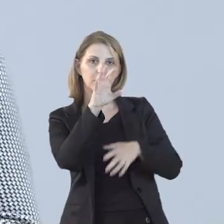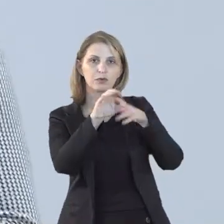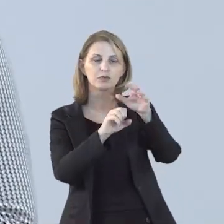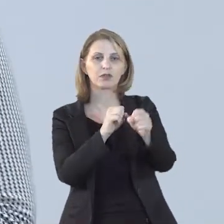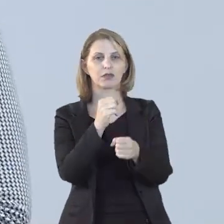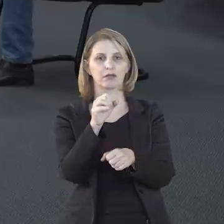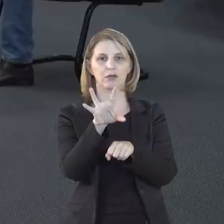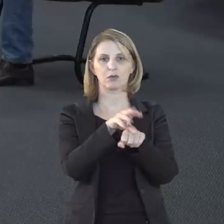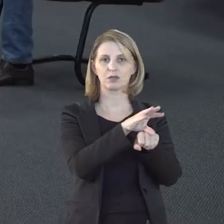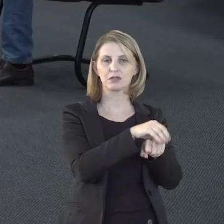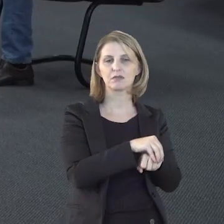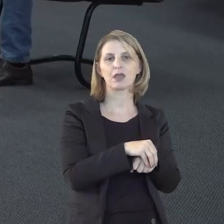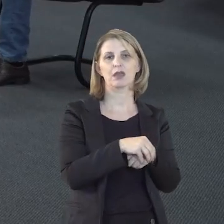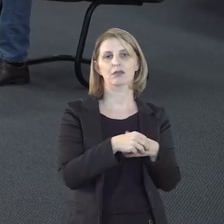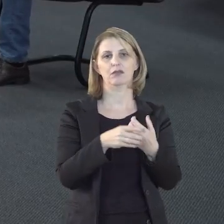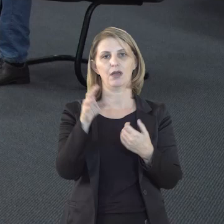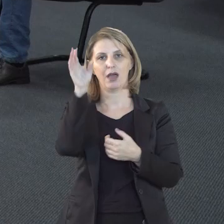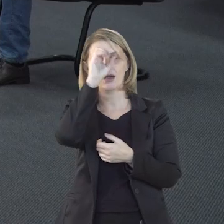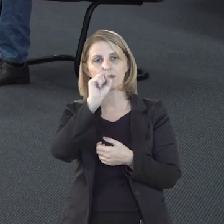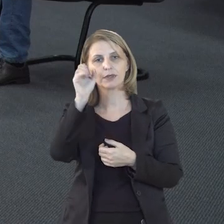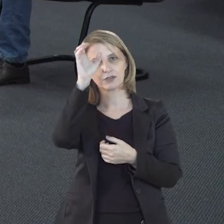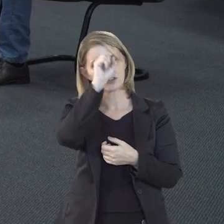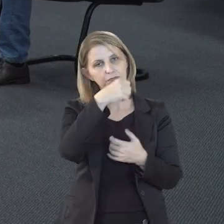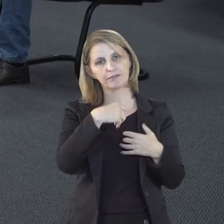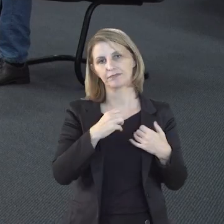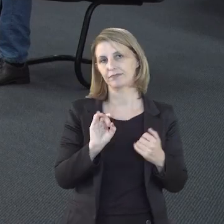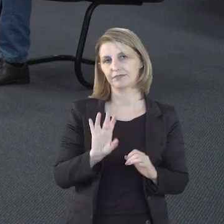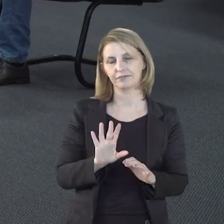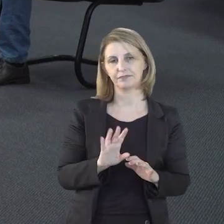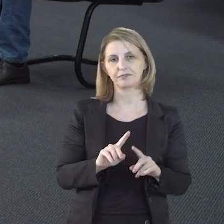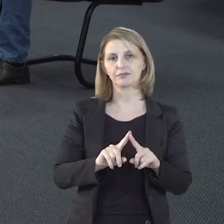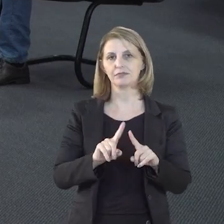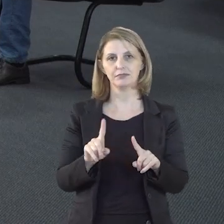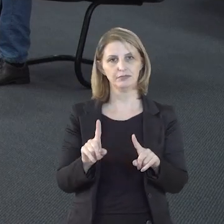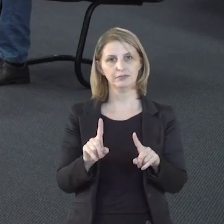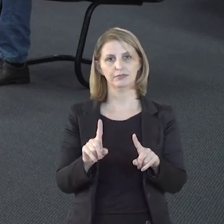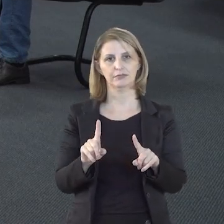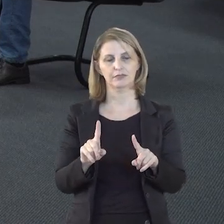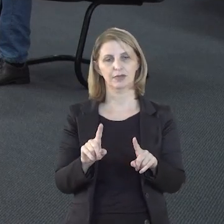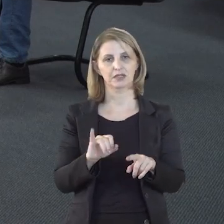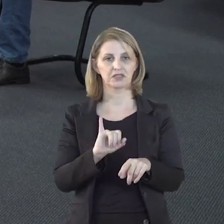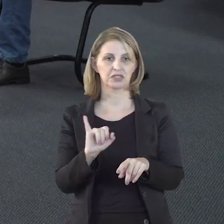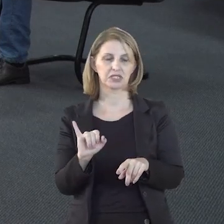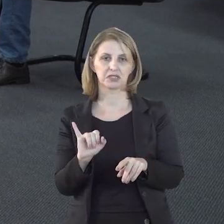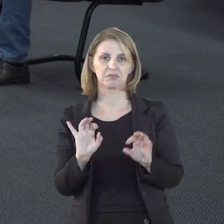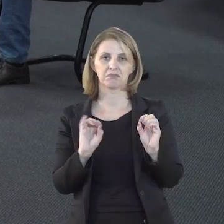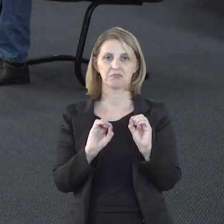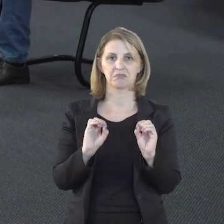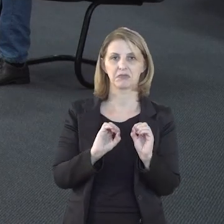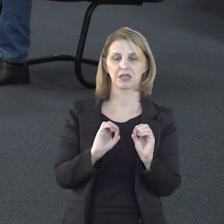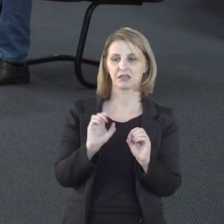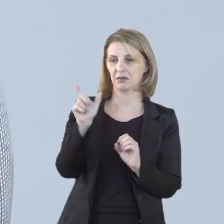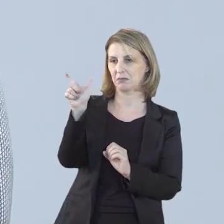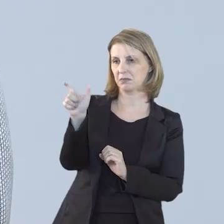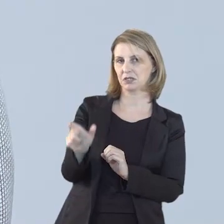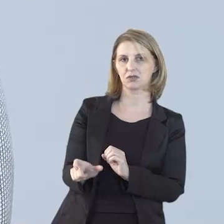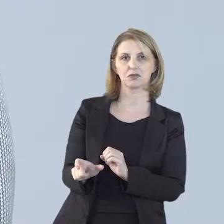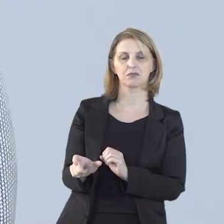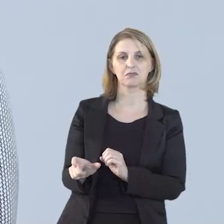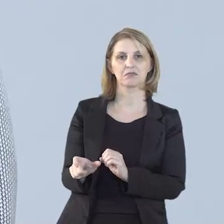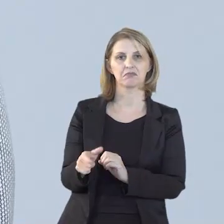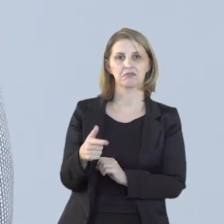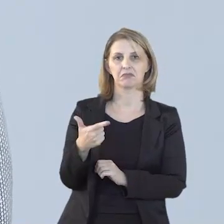ou então quem buscou, né, e teve um pouco mais de resiliência nesse sentido. Mas,